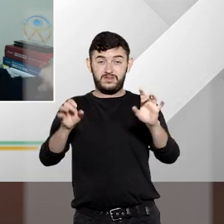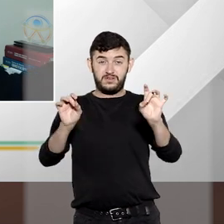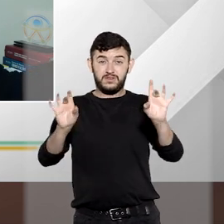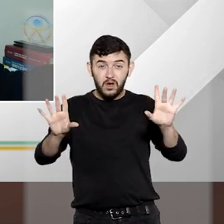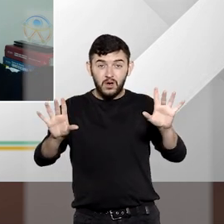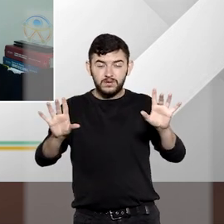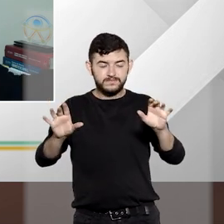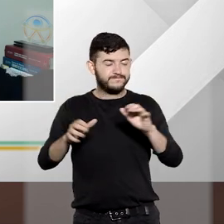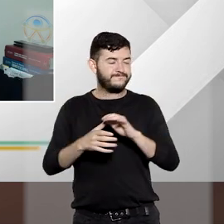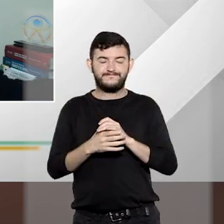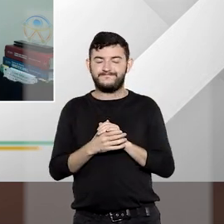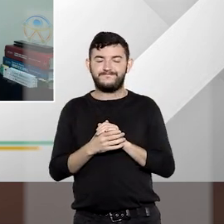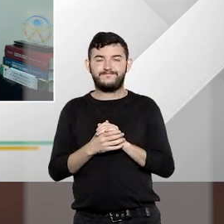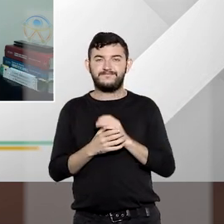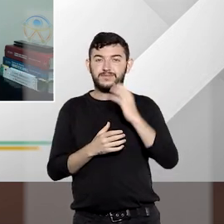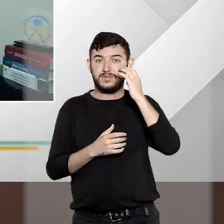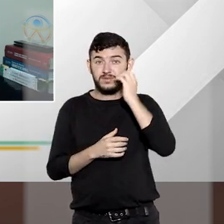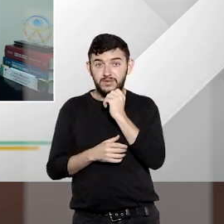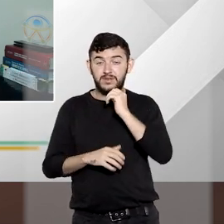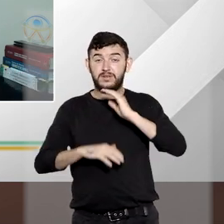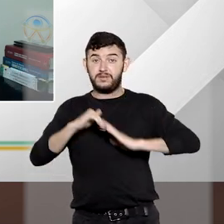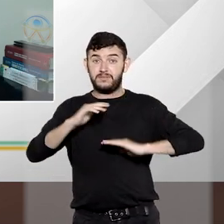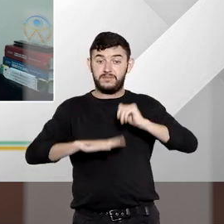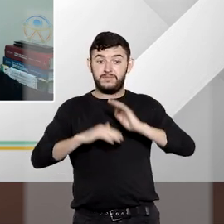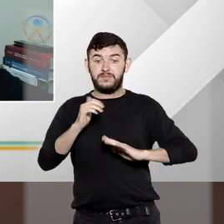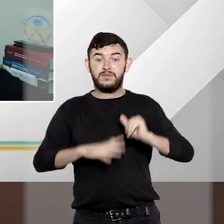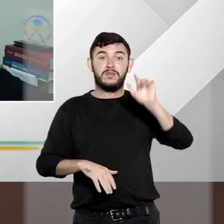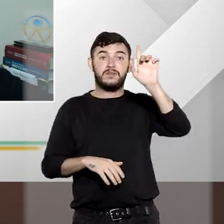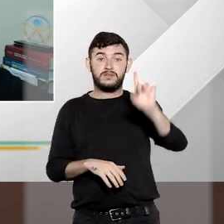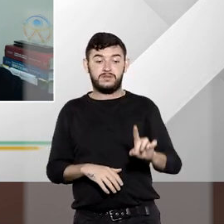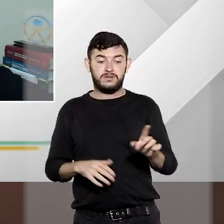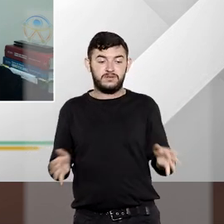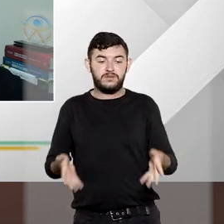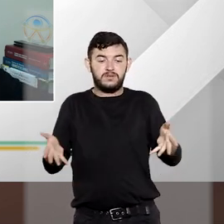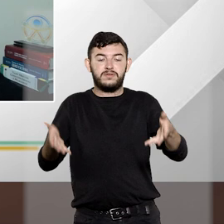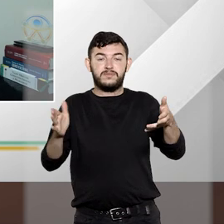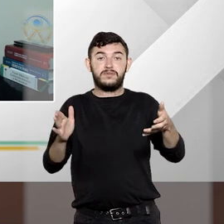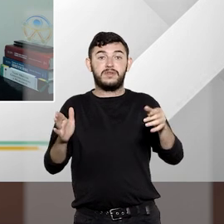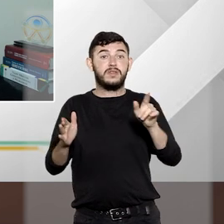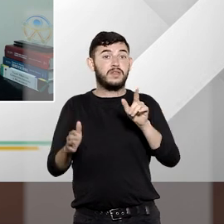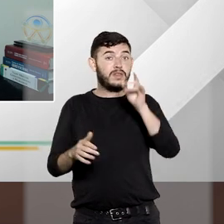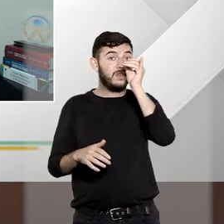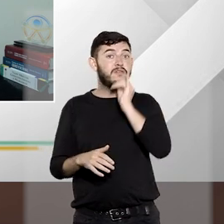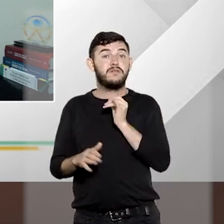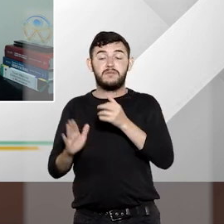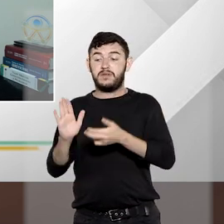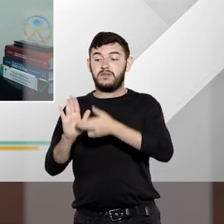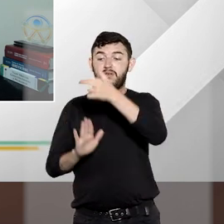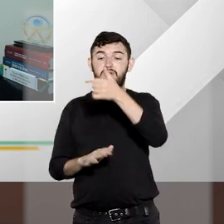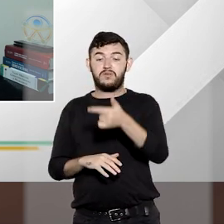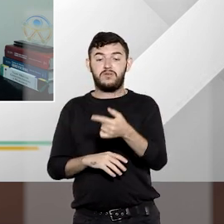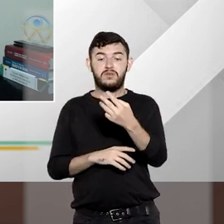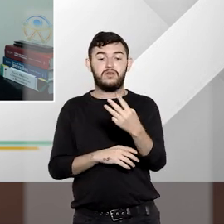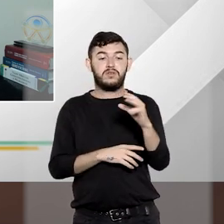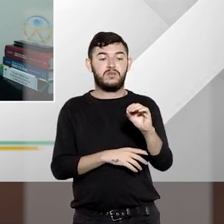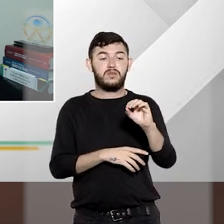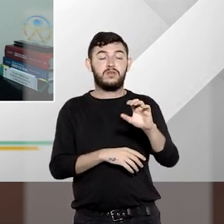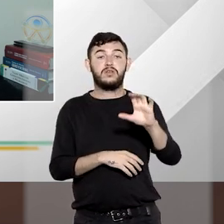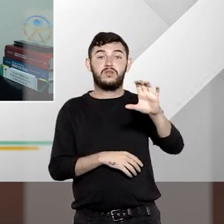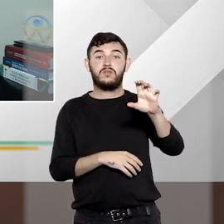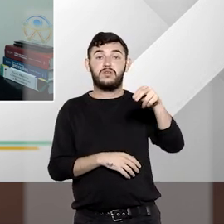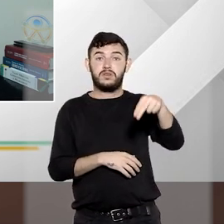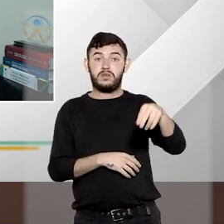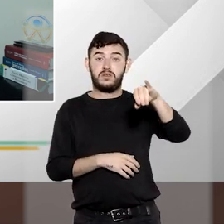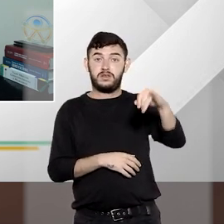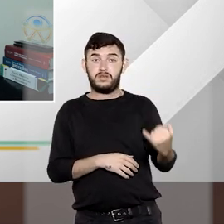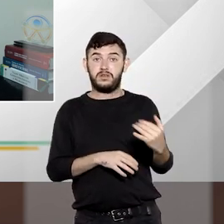adotando práticas que promovem esse direito. Um dos exemplos é a Resolução 230 do Conselho Nacional de Justiça,